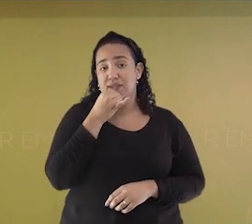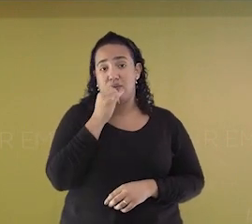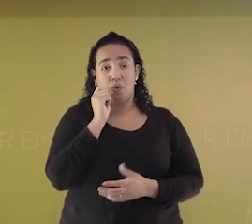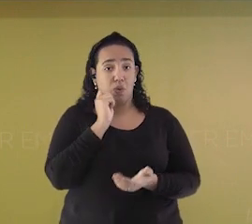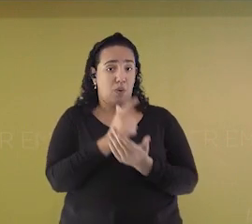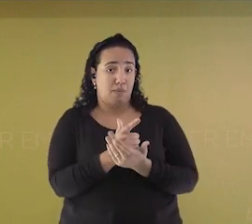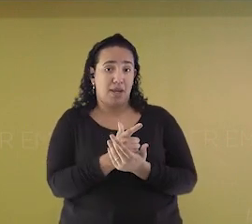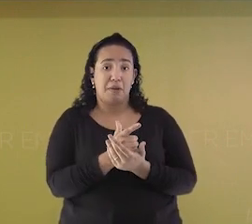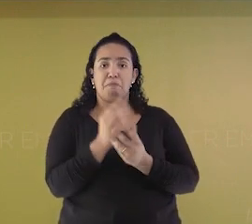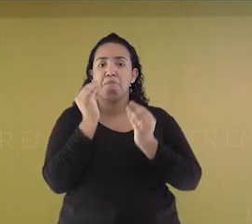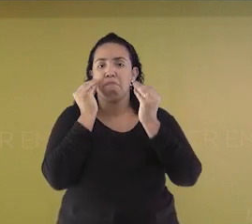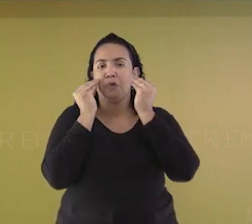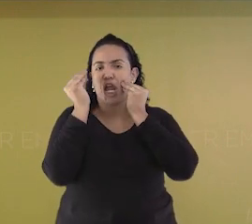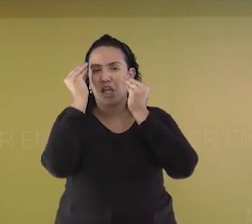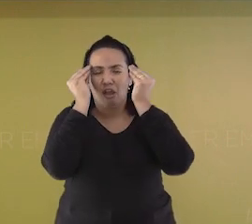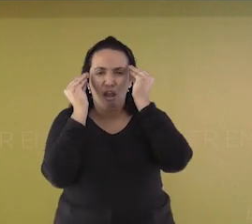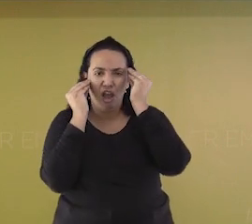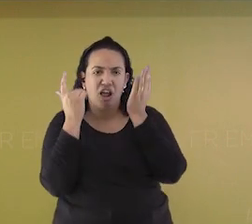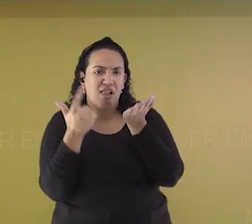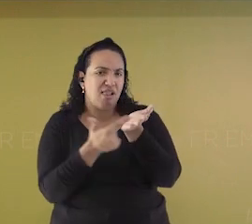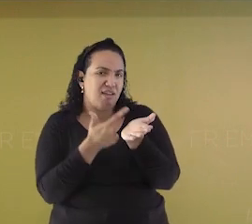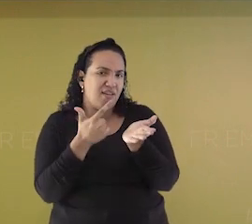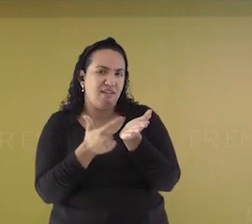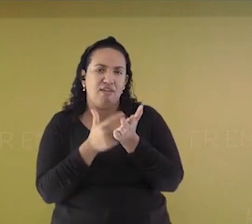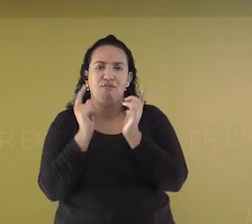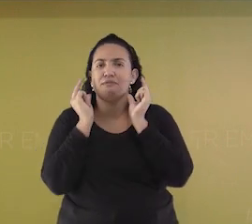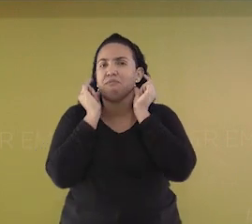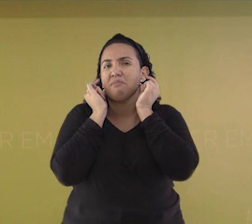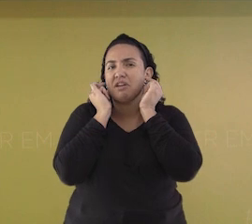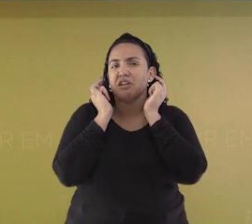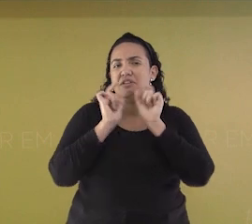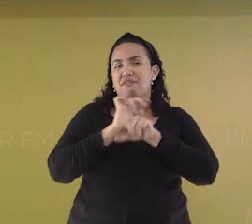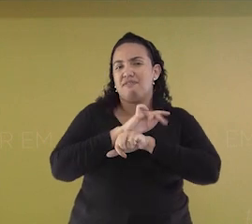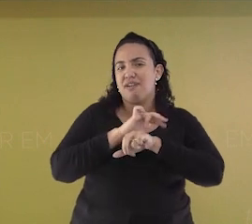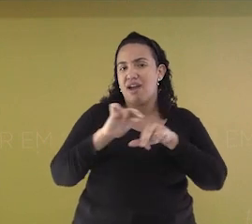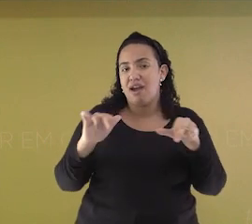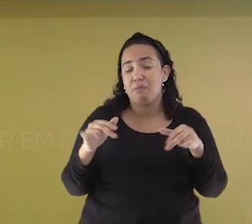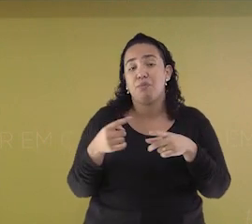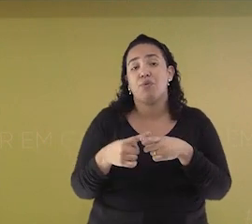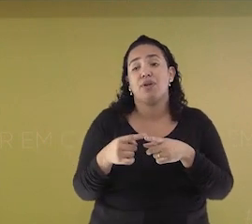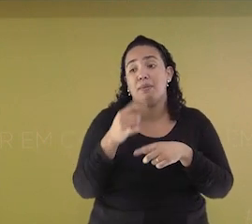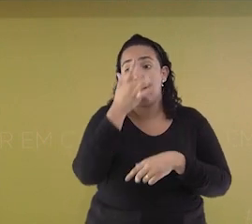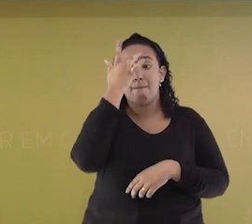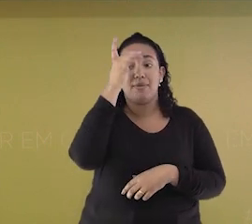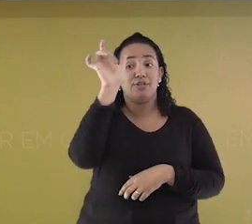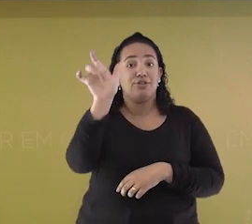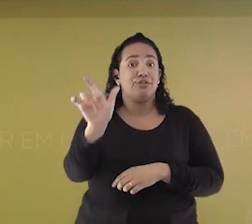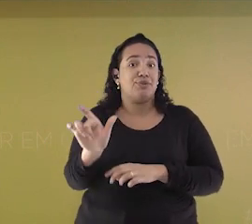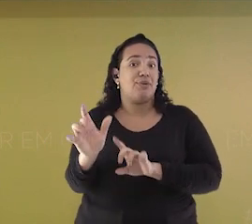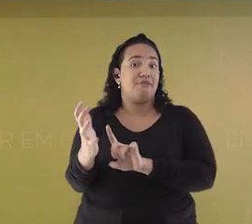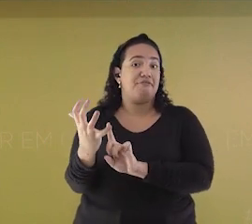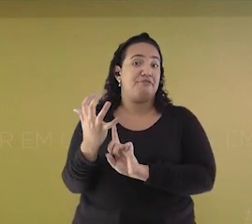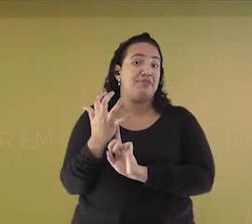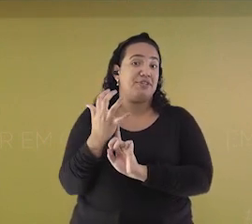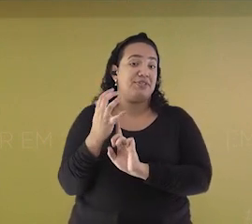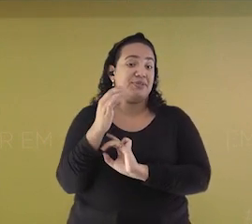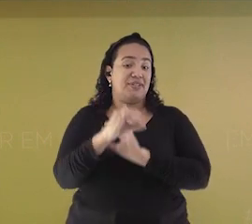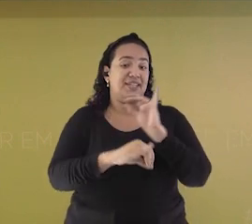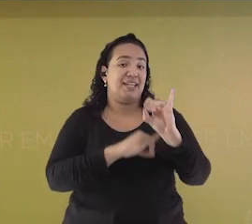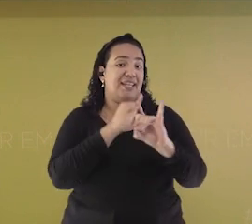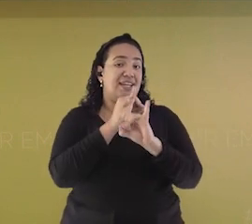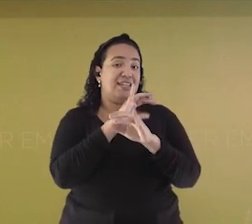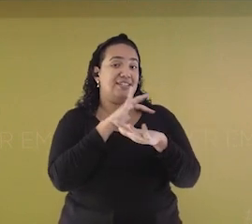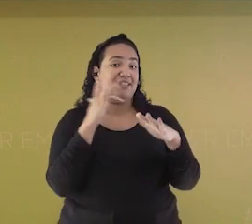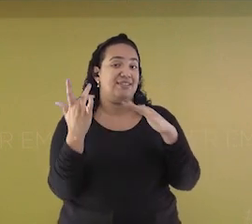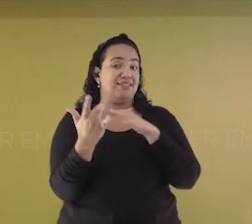comprei maquiagens, livros e alguns acessórios influenciada por alguns influenciadores